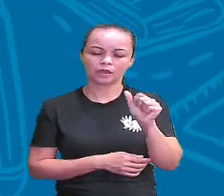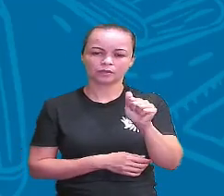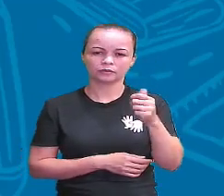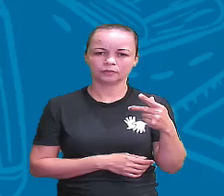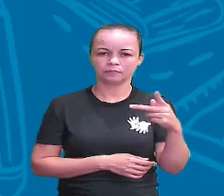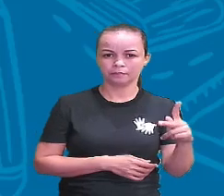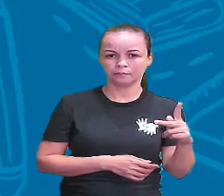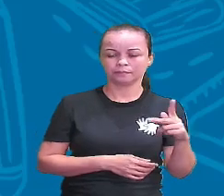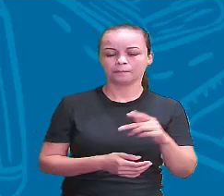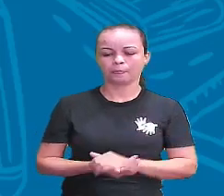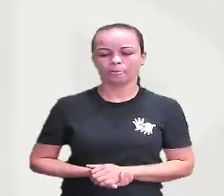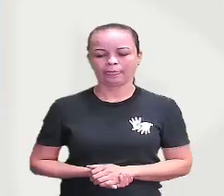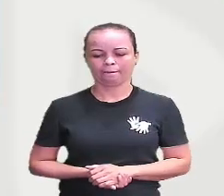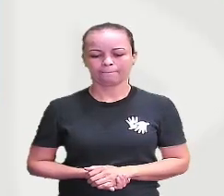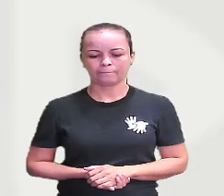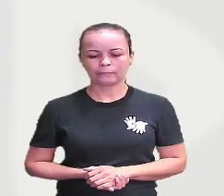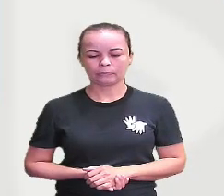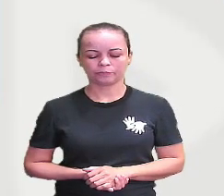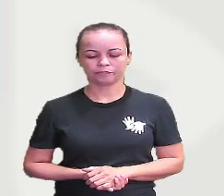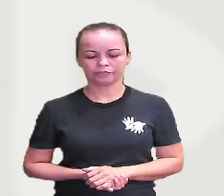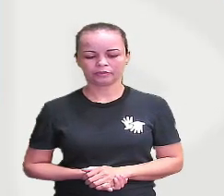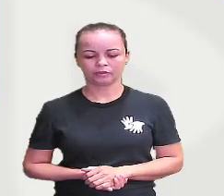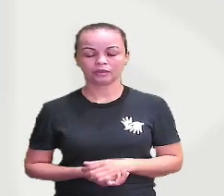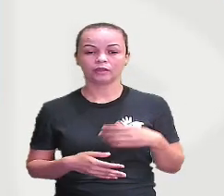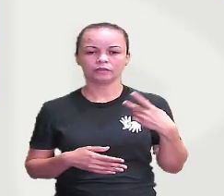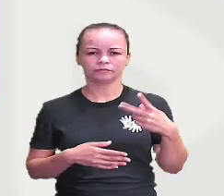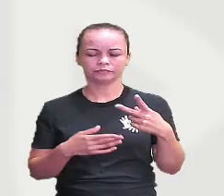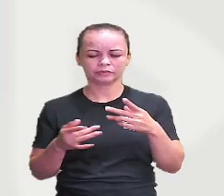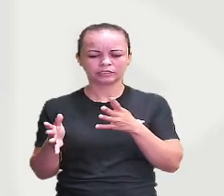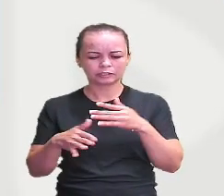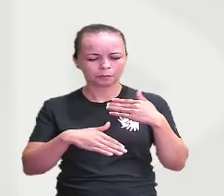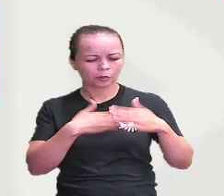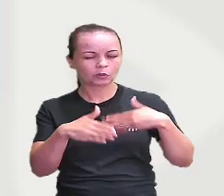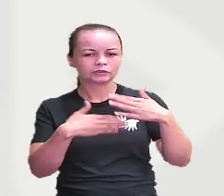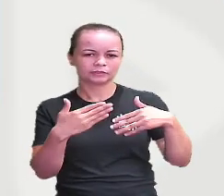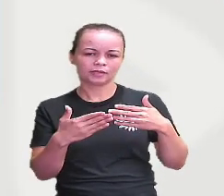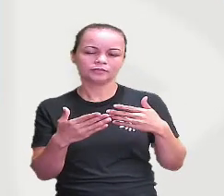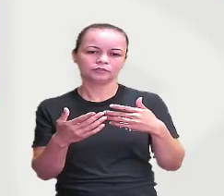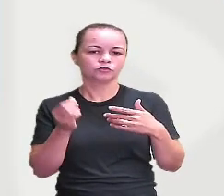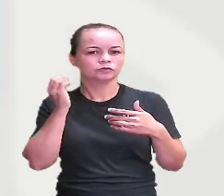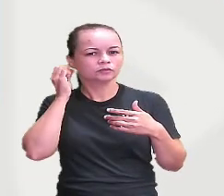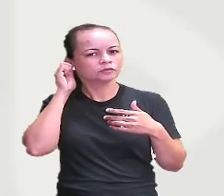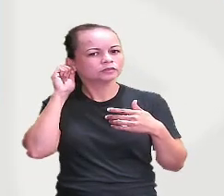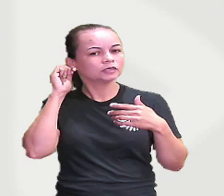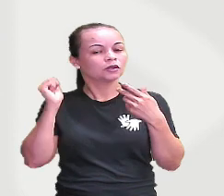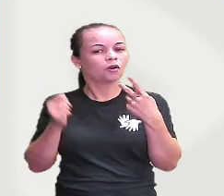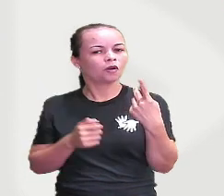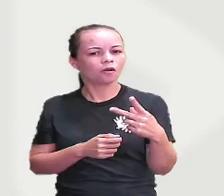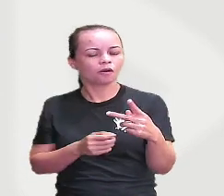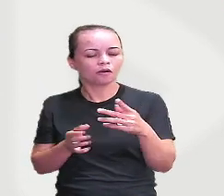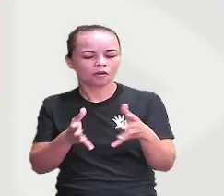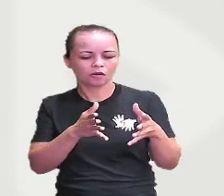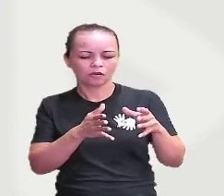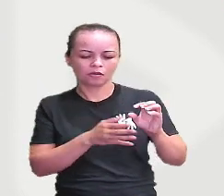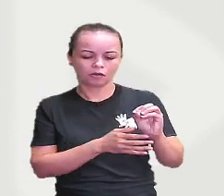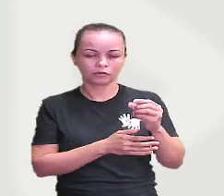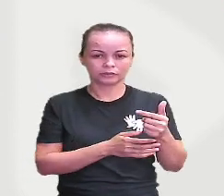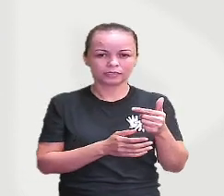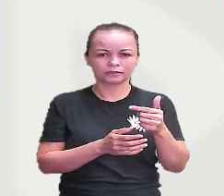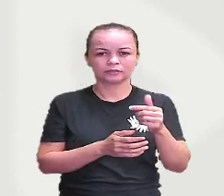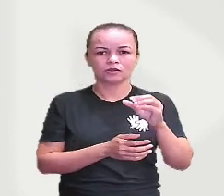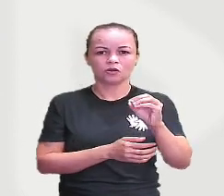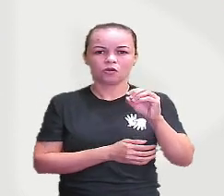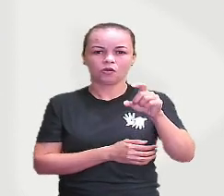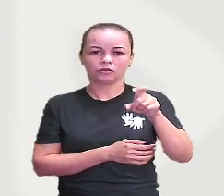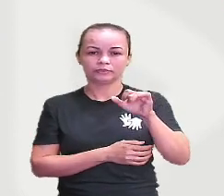ocorrer isso? Esse processo de fosforilização, esse processo de oxidação completa, e que vai ter a presença agora, nesse momento,